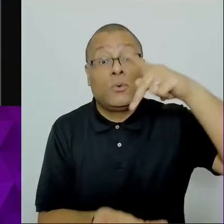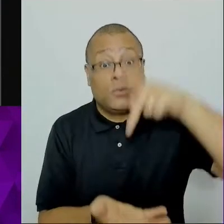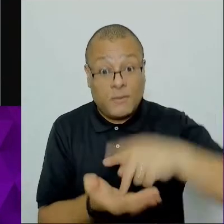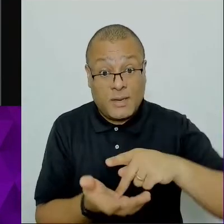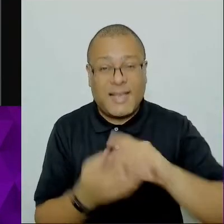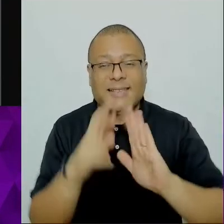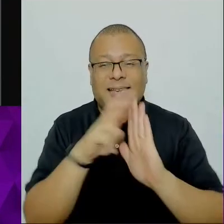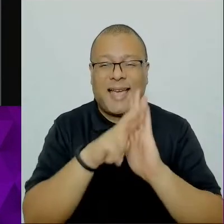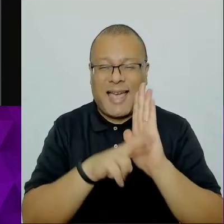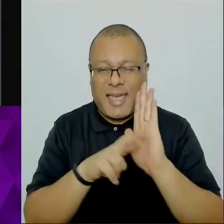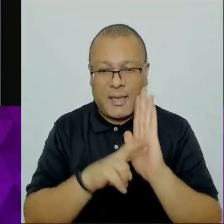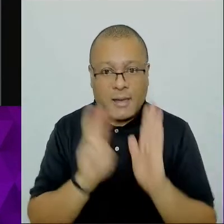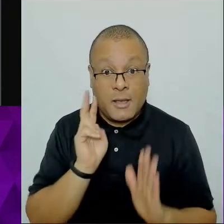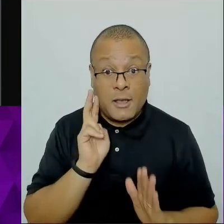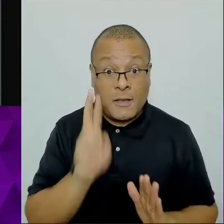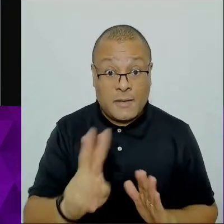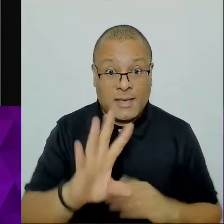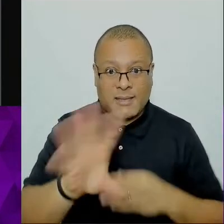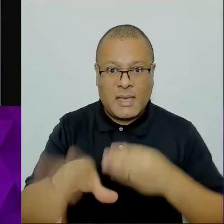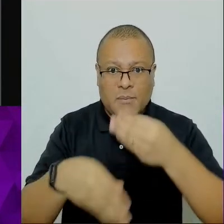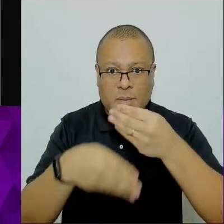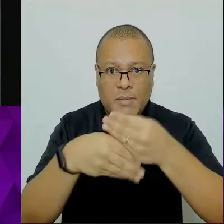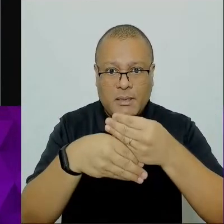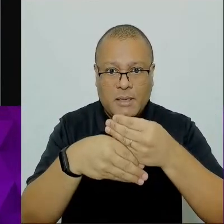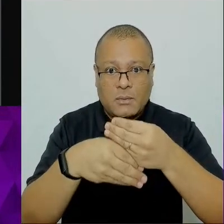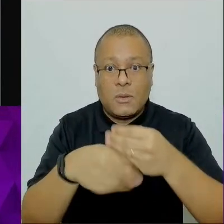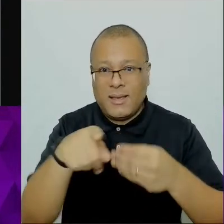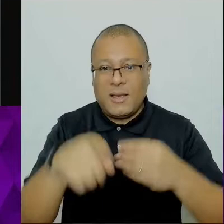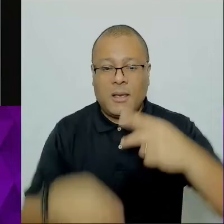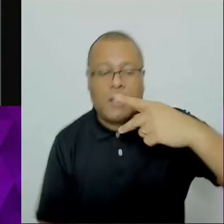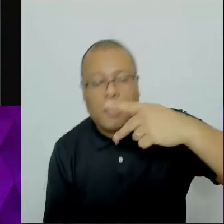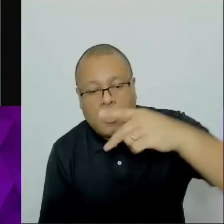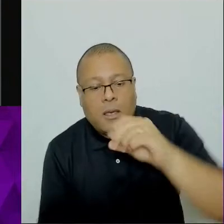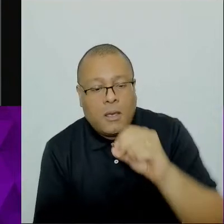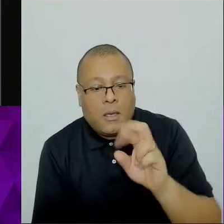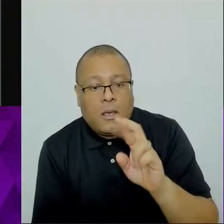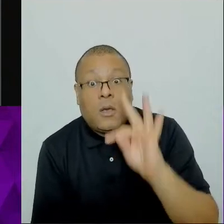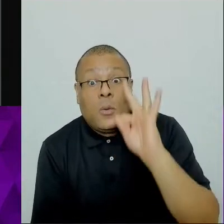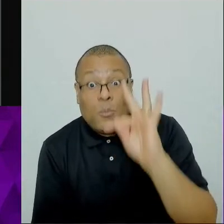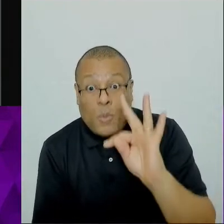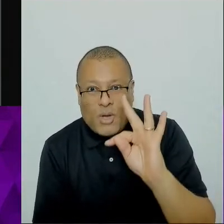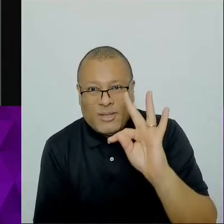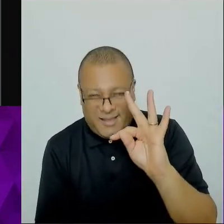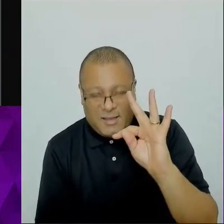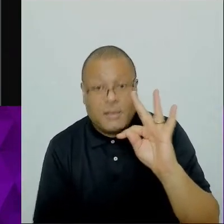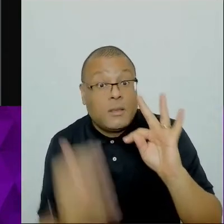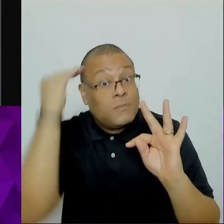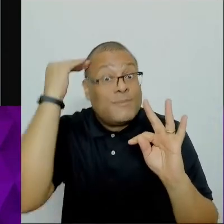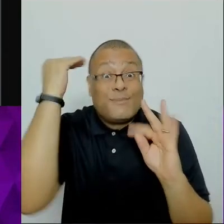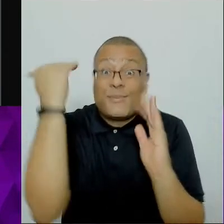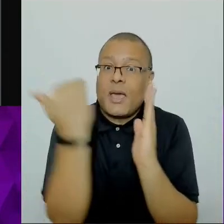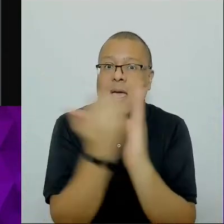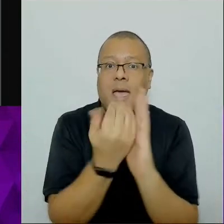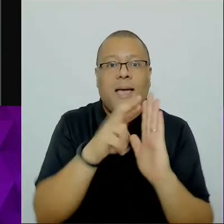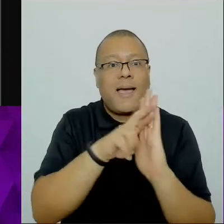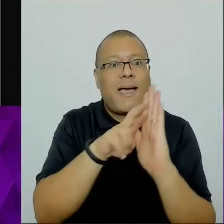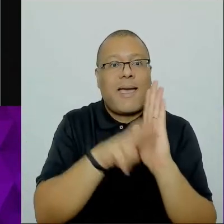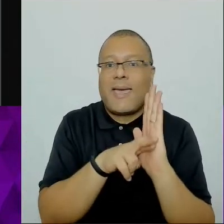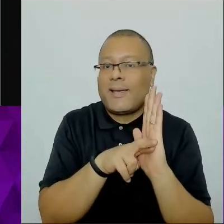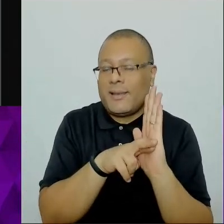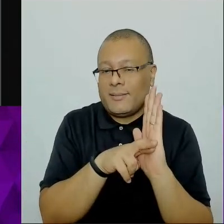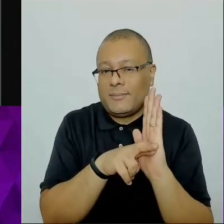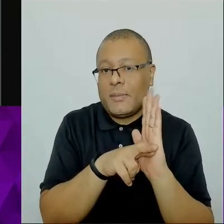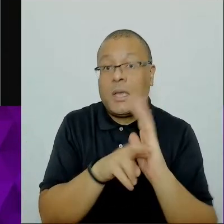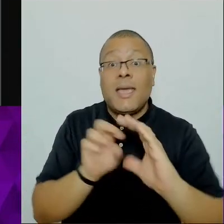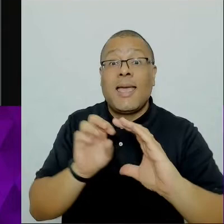regra. Repare que ele está implementando a porta aqui, então ele tem que obedecer esse contrato dessa porta de entrada ou de